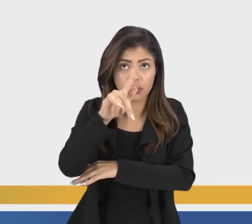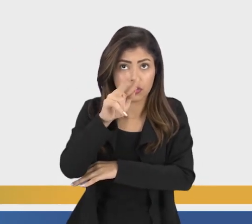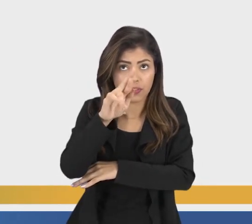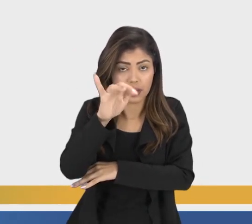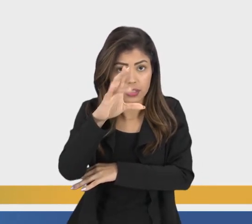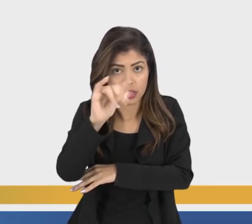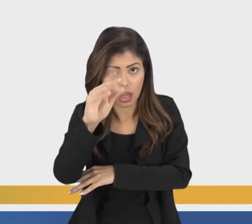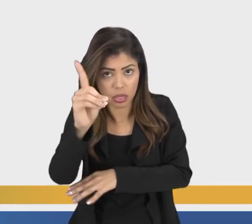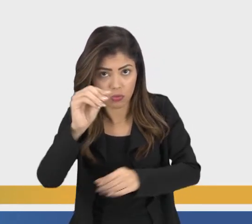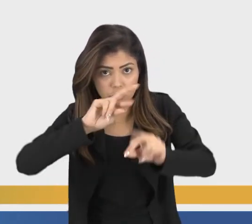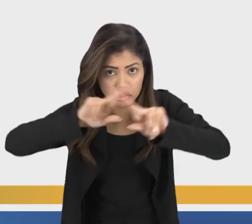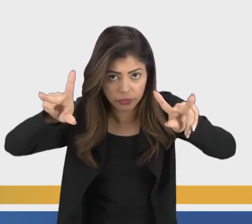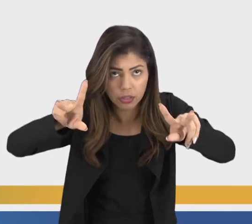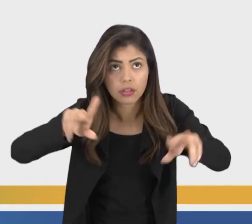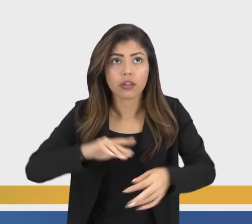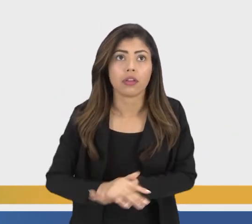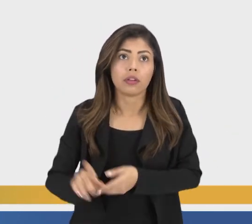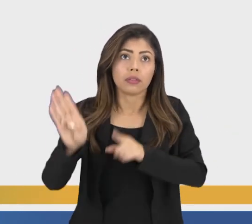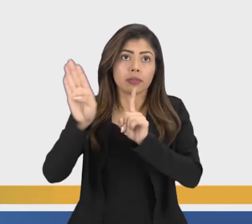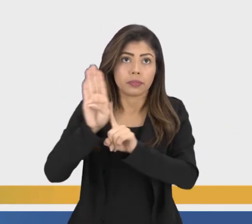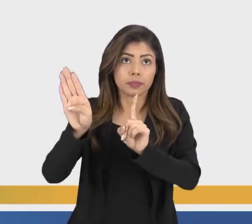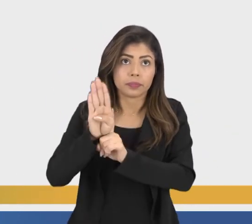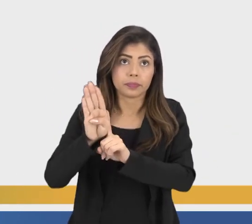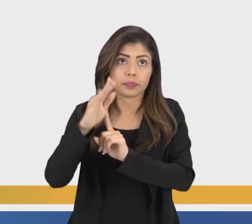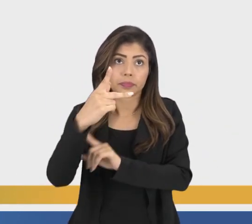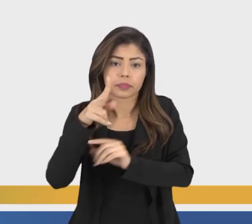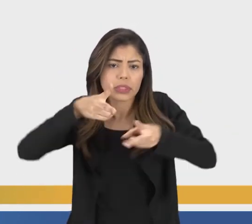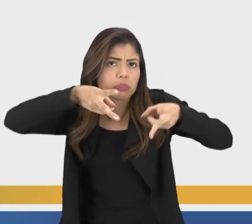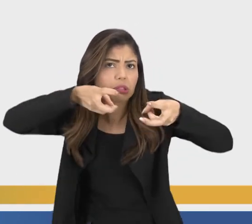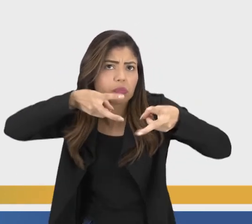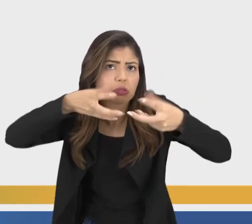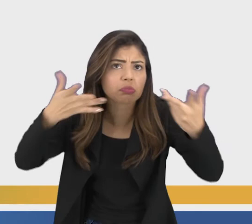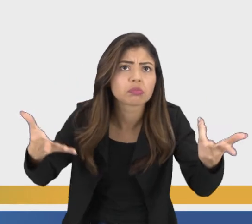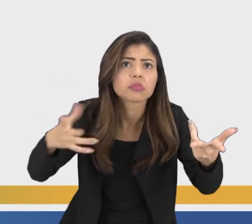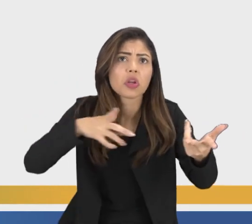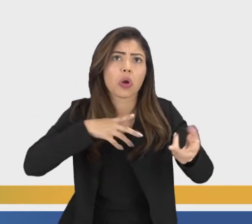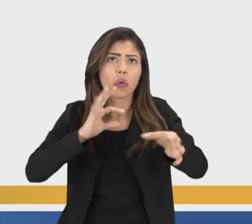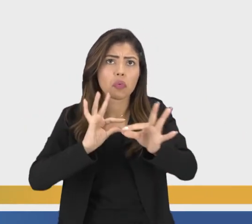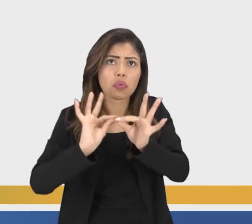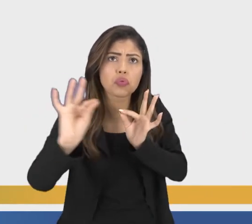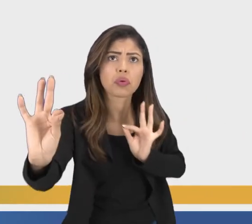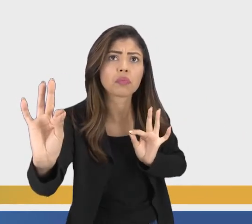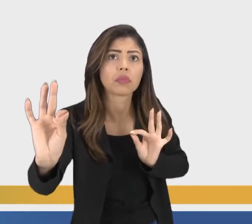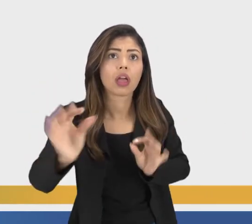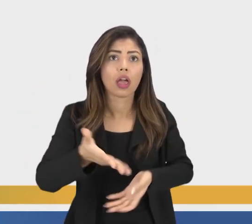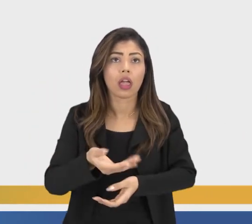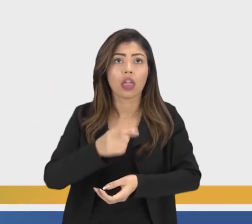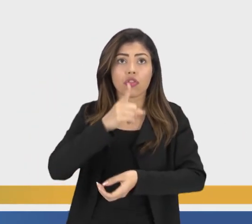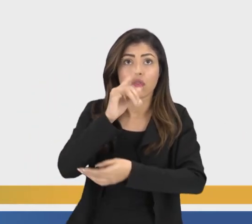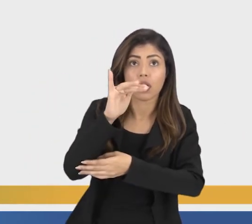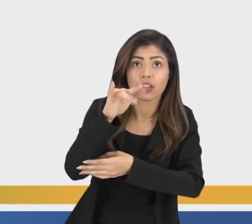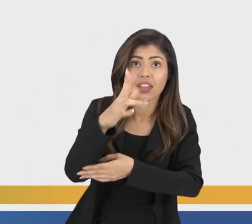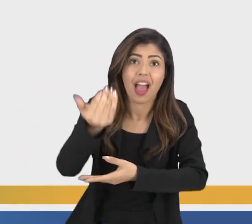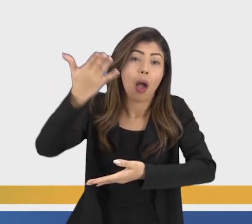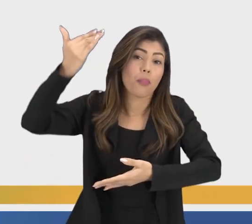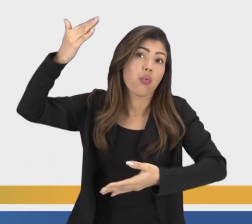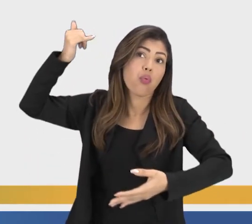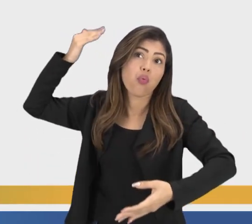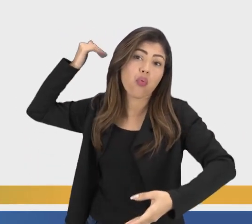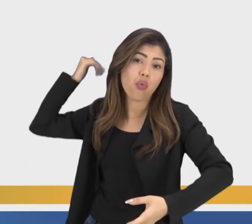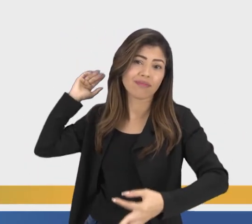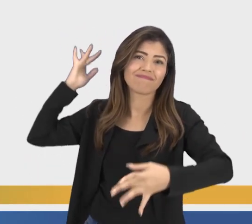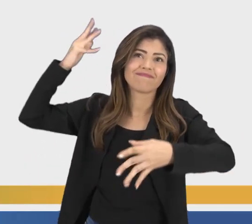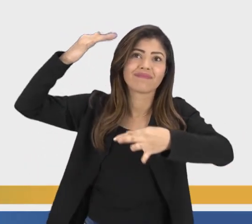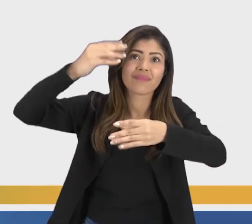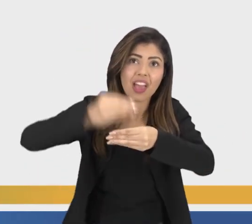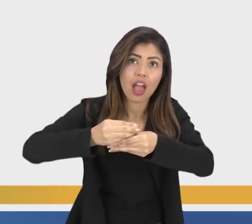geograficamente indiferenciado. Letra B, percepção corrente de uma ancestralidade